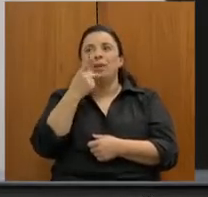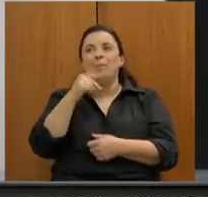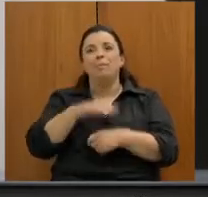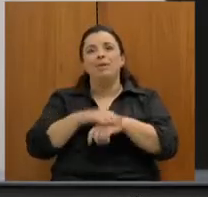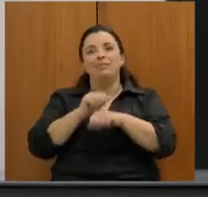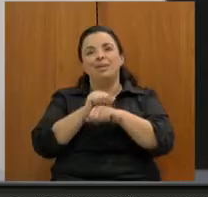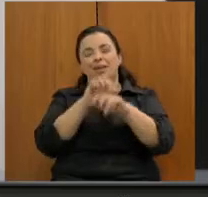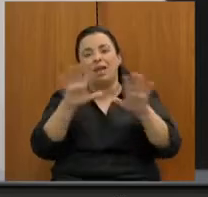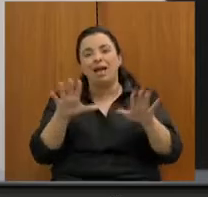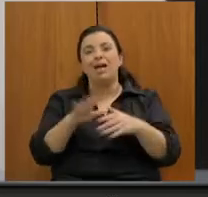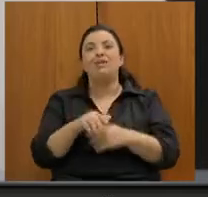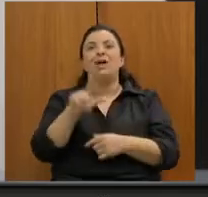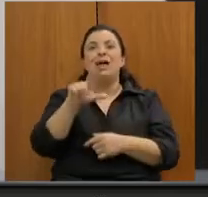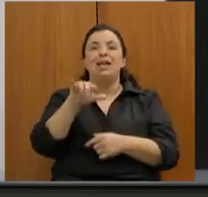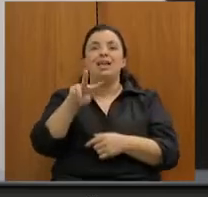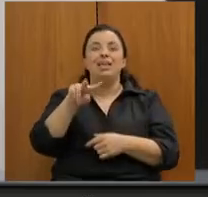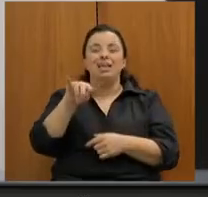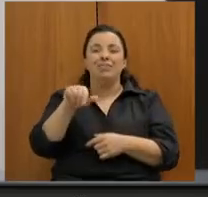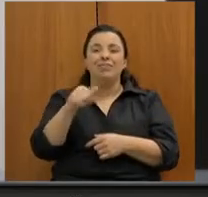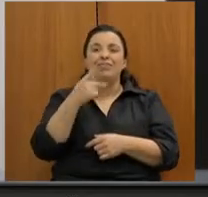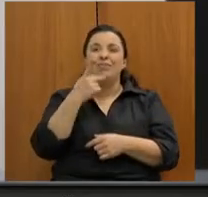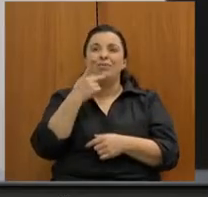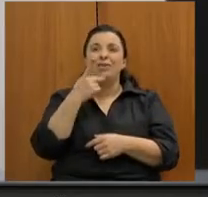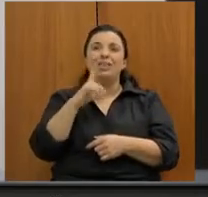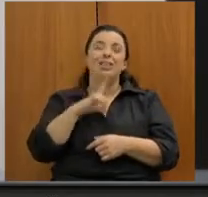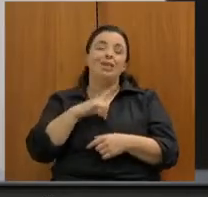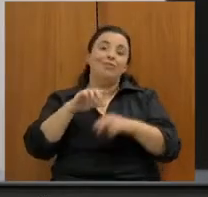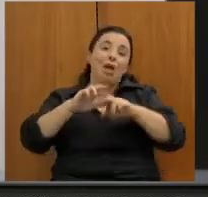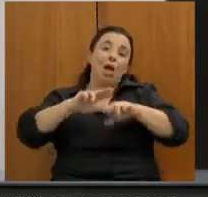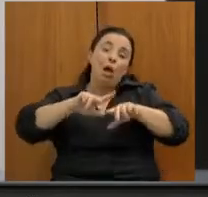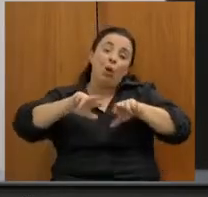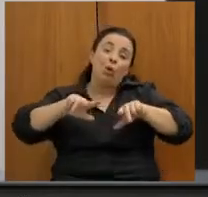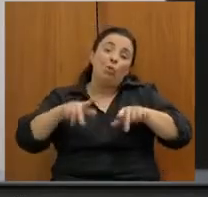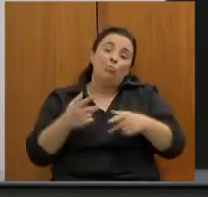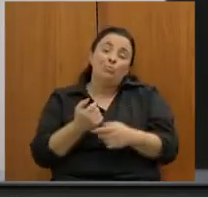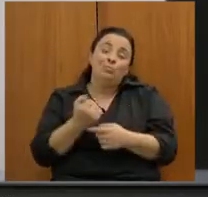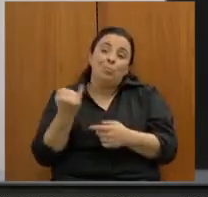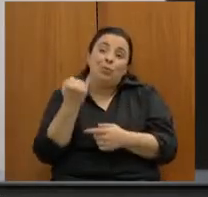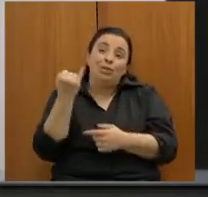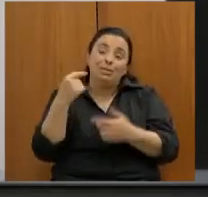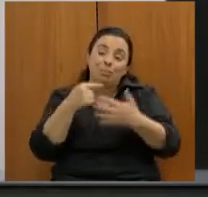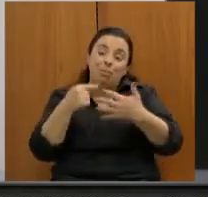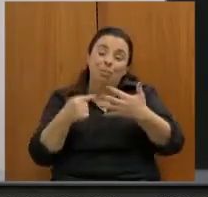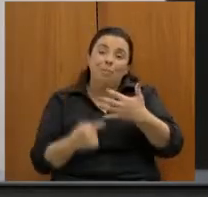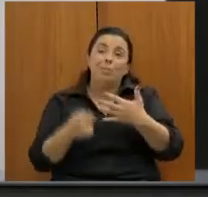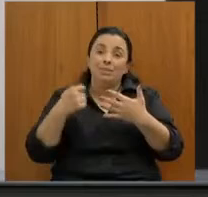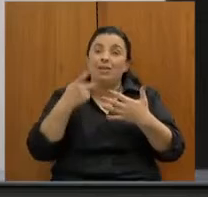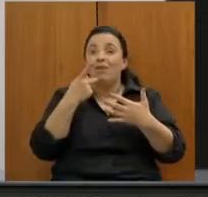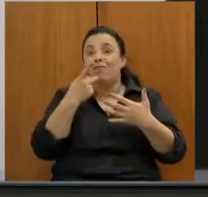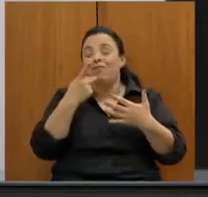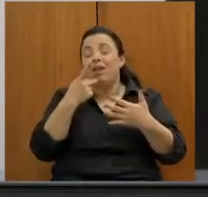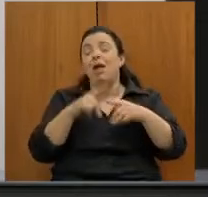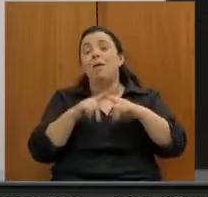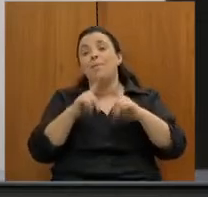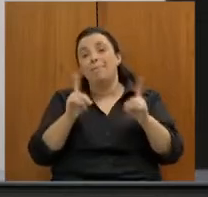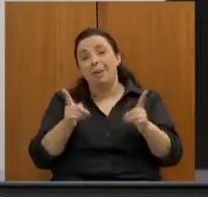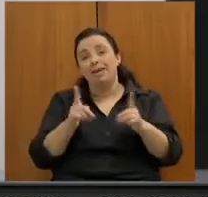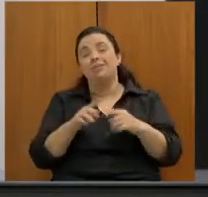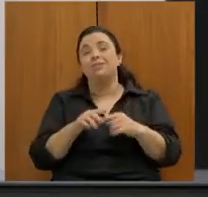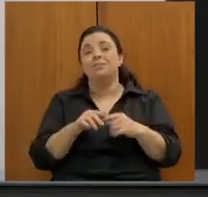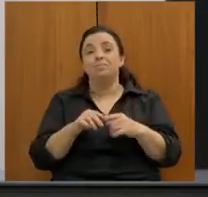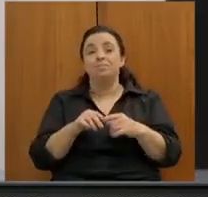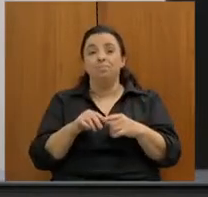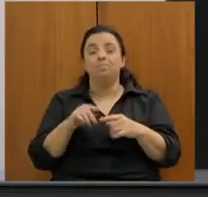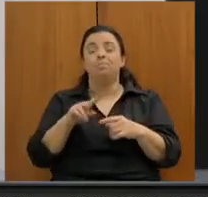assuntos livre também Tá me rejeitando aqui tem alguns pontos importantes que ela não conseguiu relatar mas e ao decorrer aqui do nosso